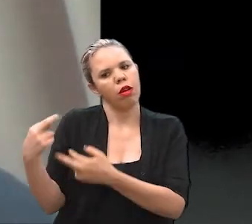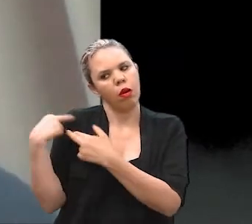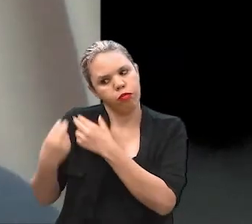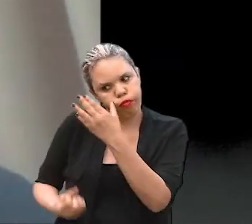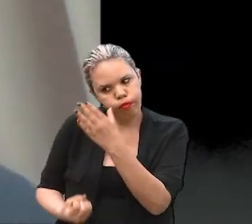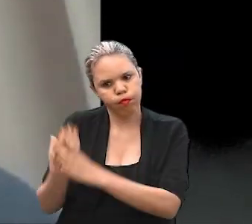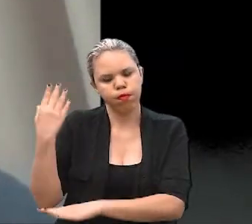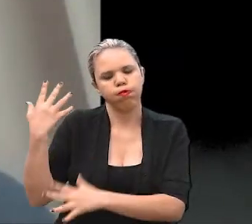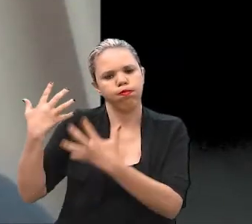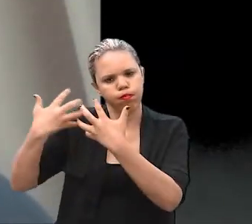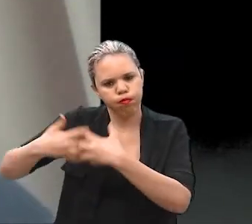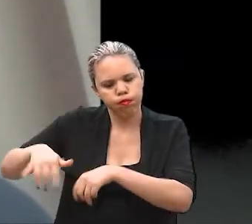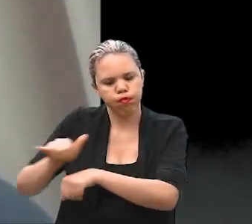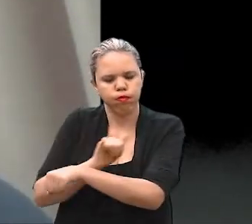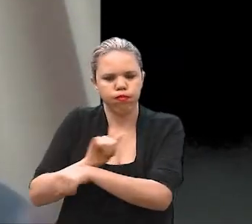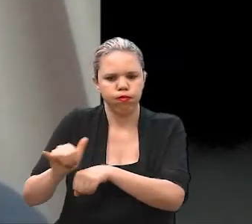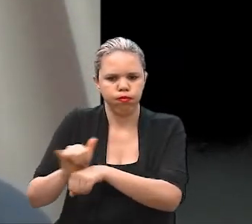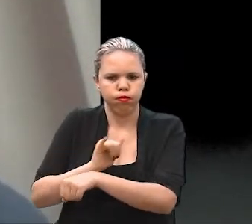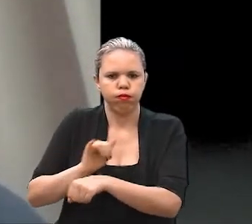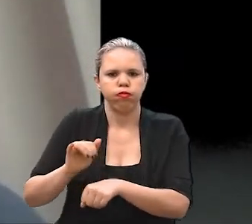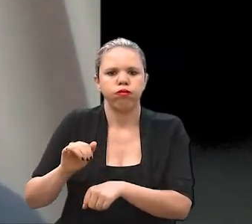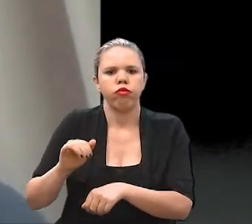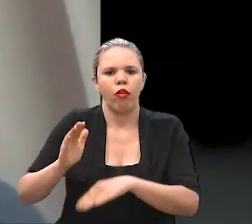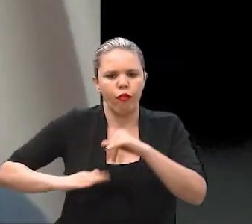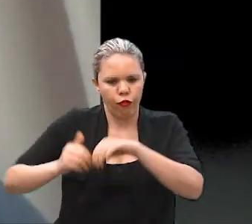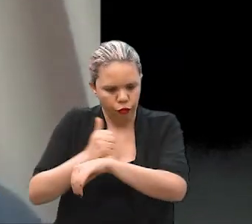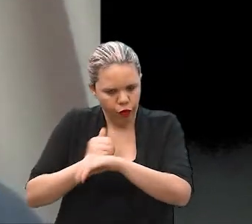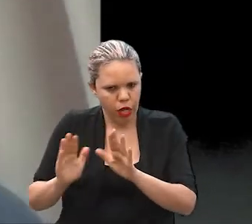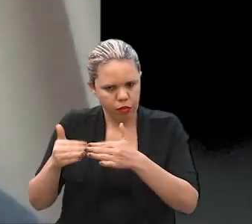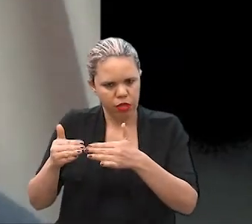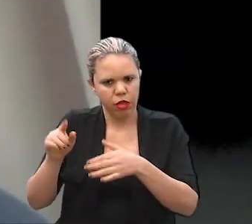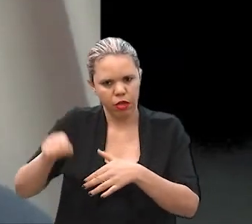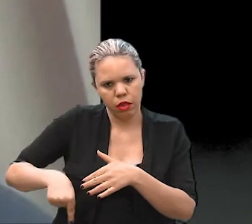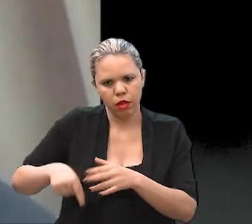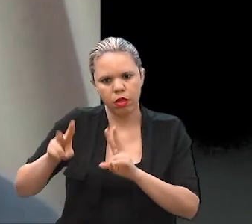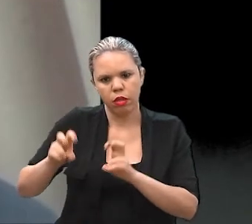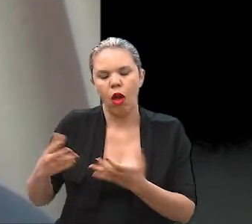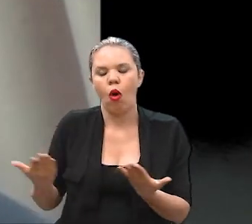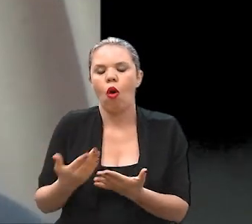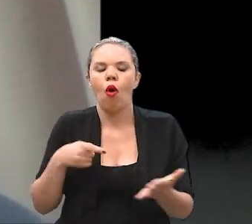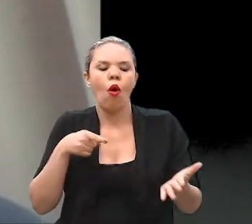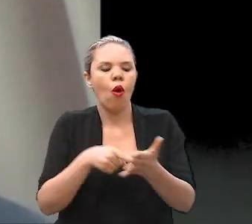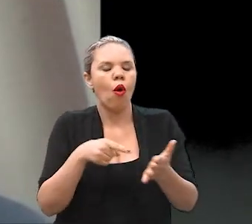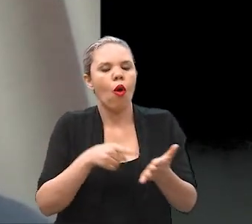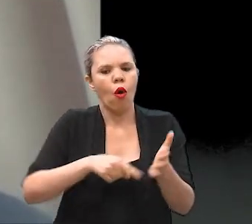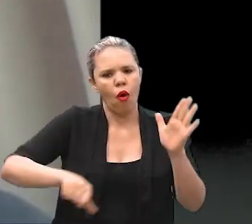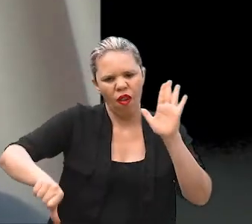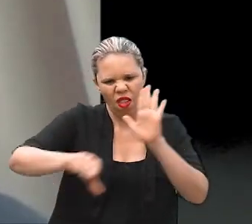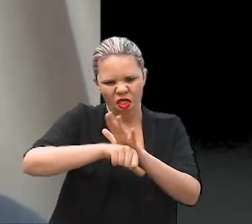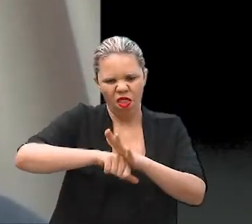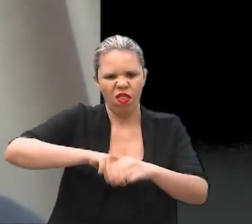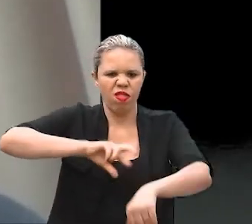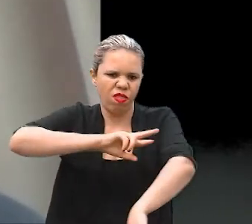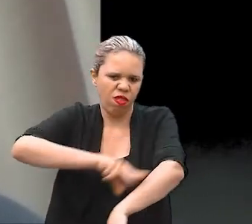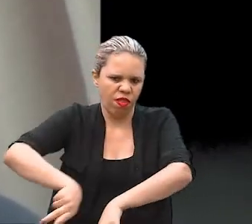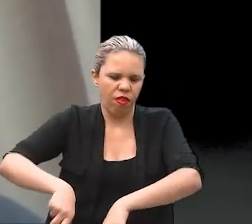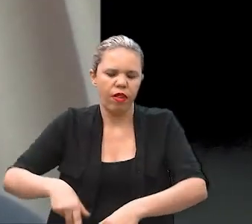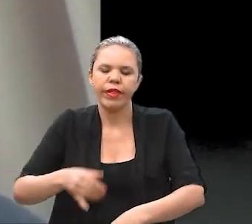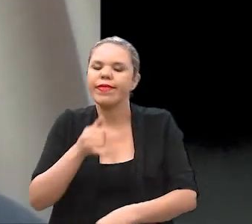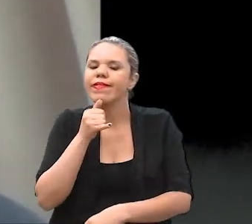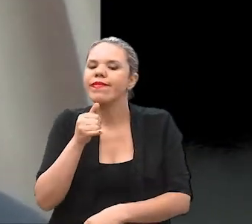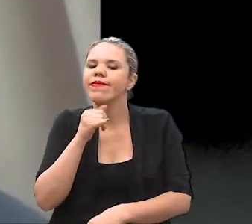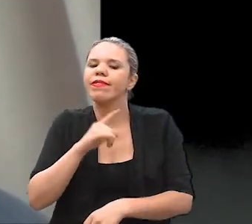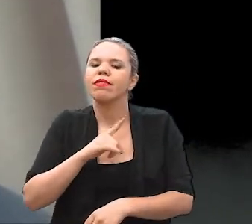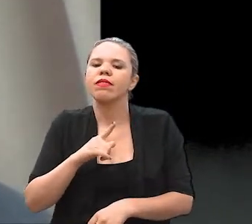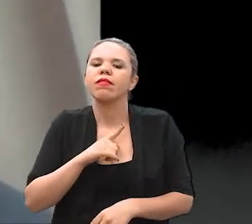crie mecanismo, por exemplo, vara especializada, porque hoje, quando você vai denunciar um crime de racismo, por exemplo,